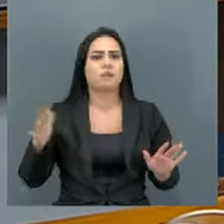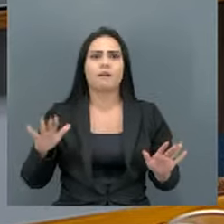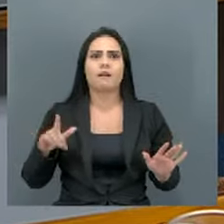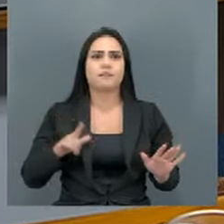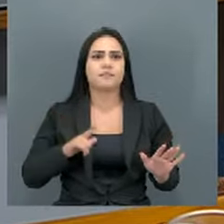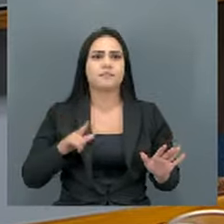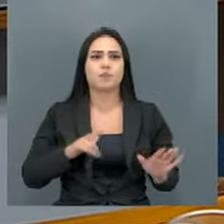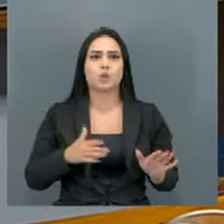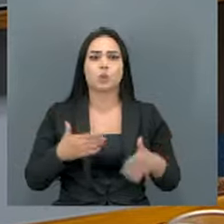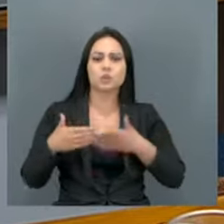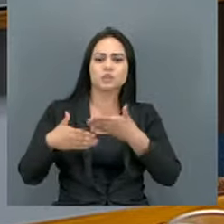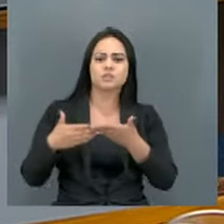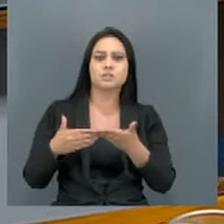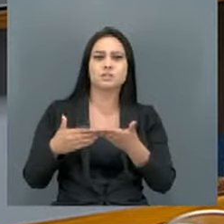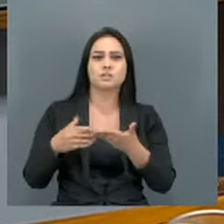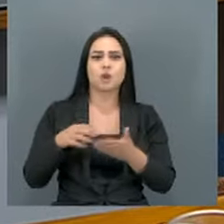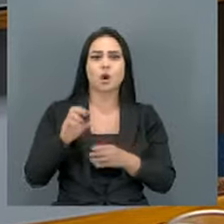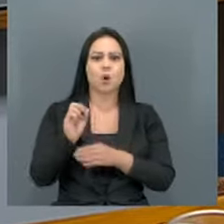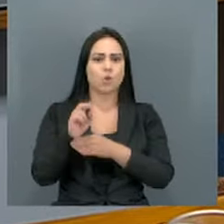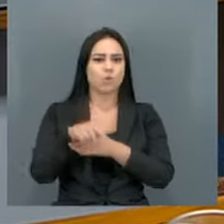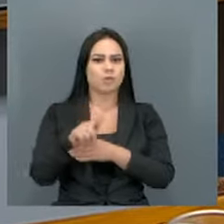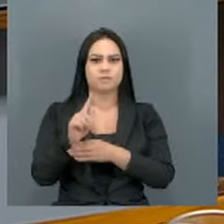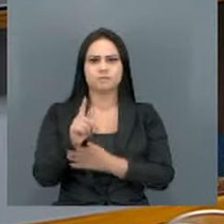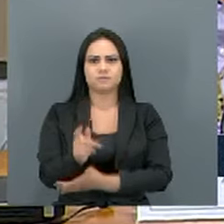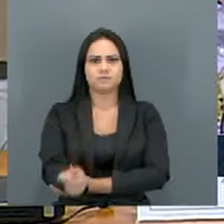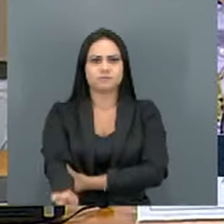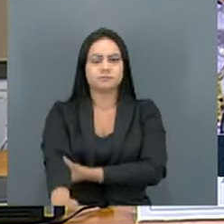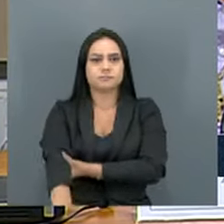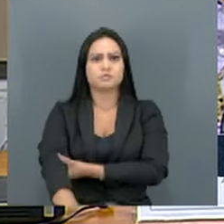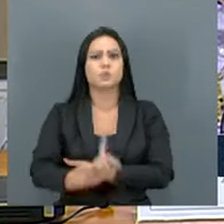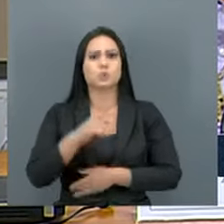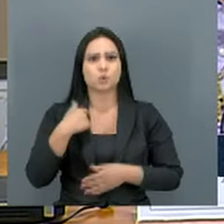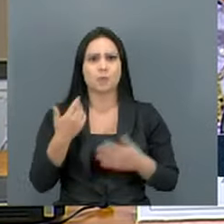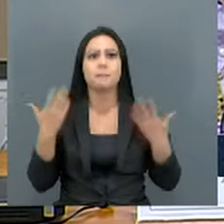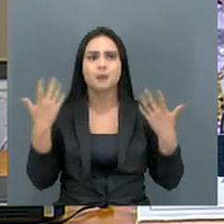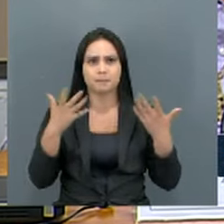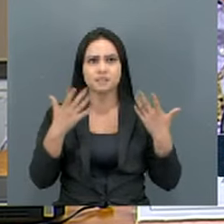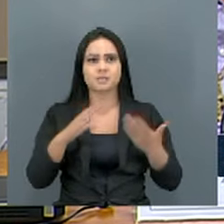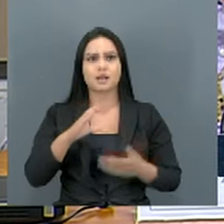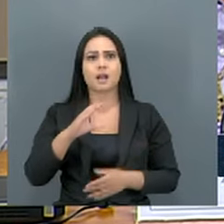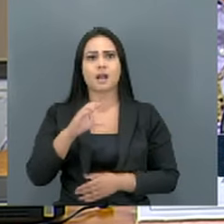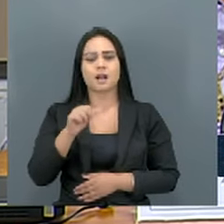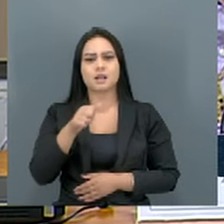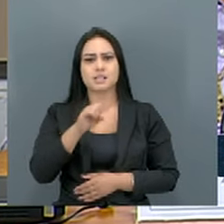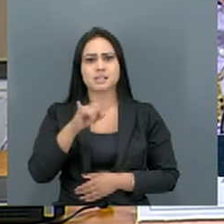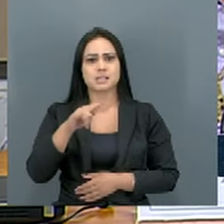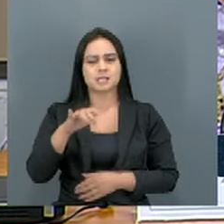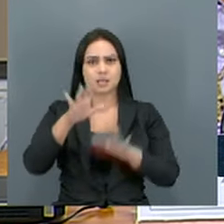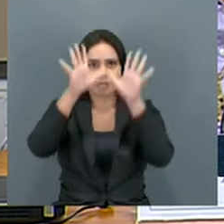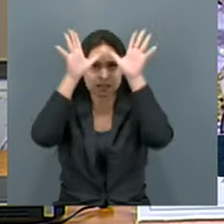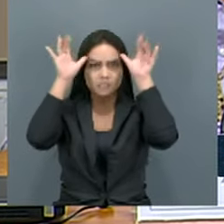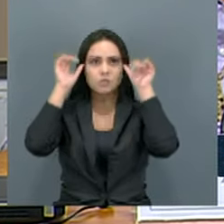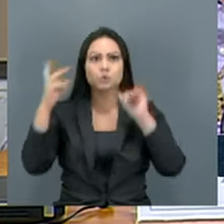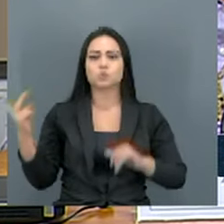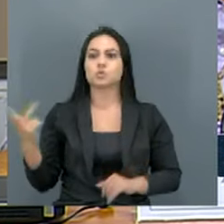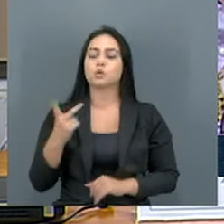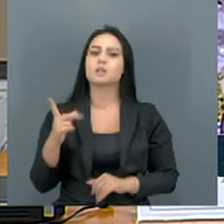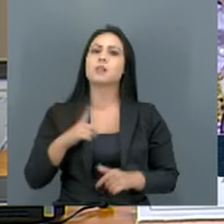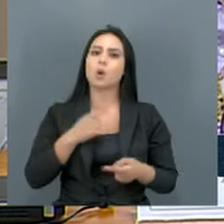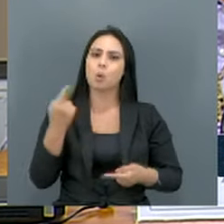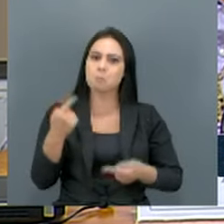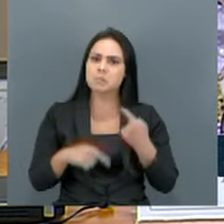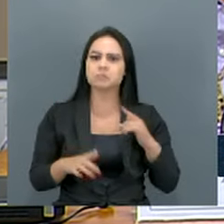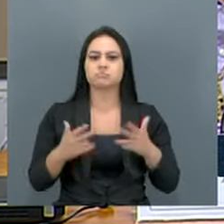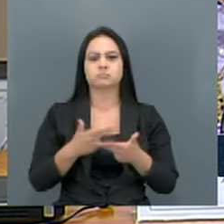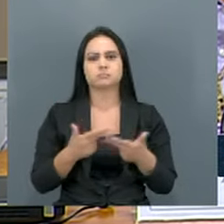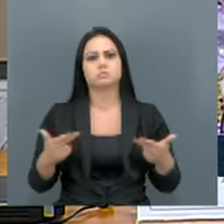ser conduzidos por ONGs. E a gente tem que lhe parabenizar, cacique Arnaldo, cacique Graciano, por vocês terem rompido